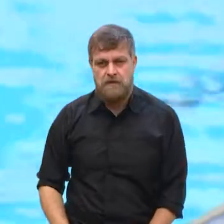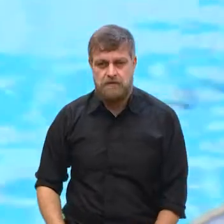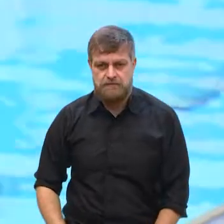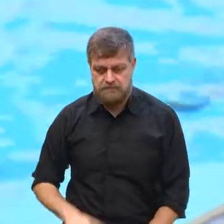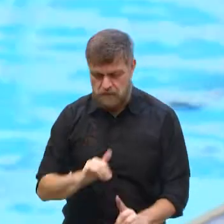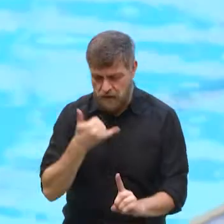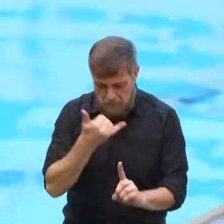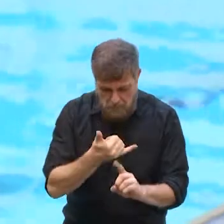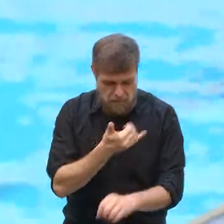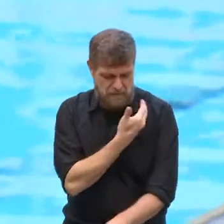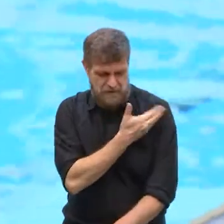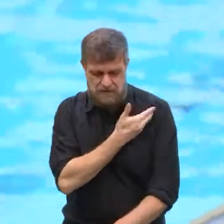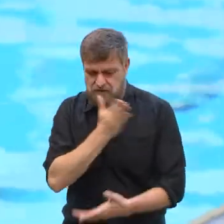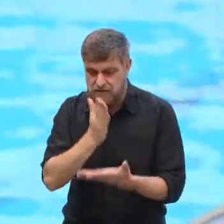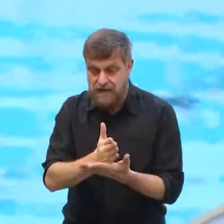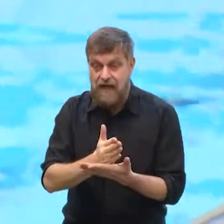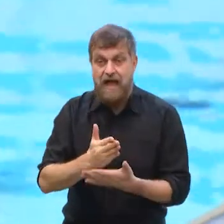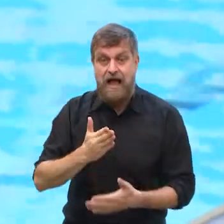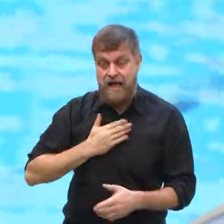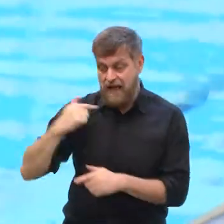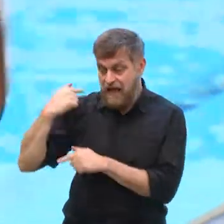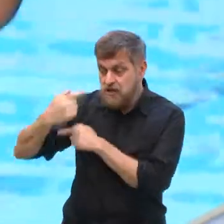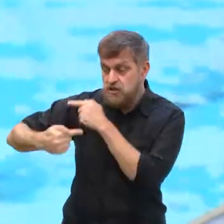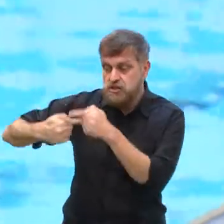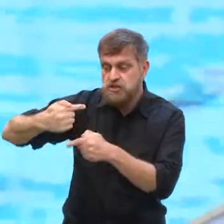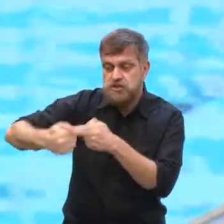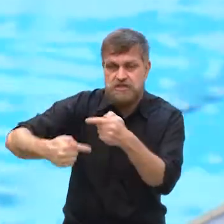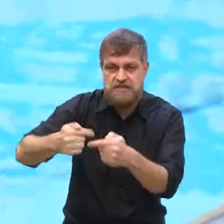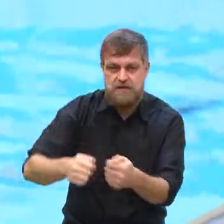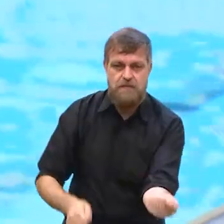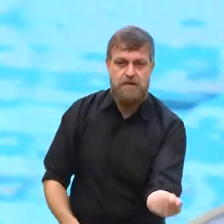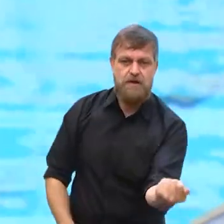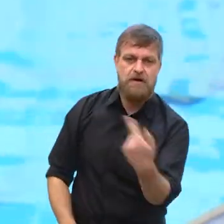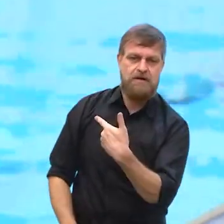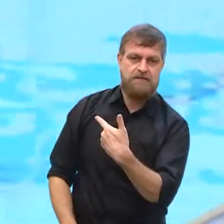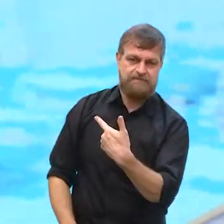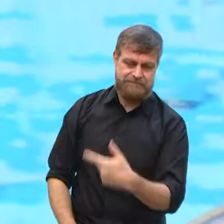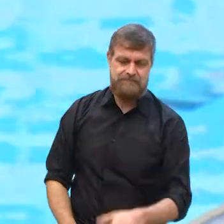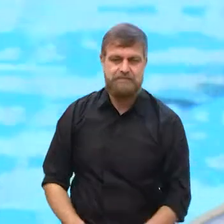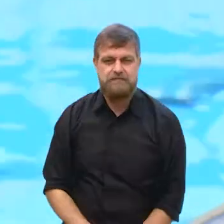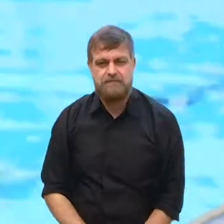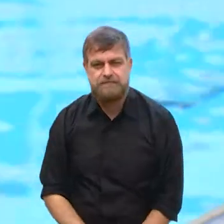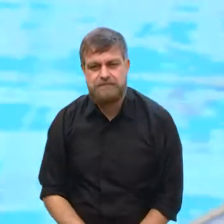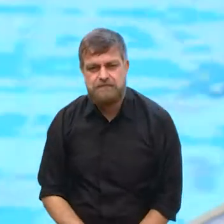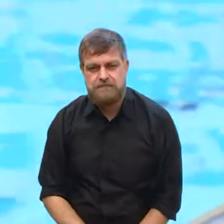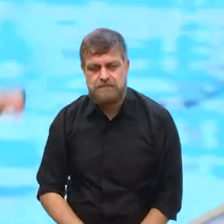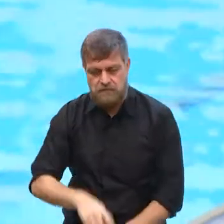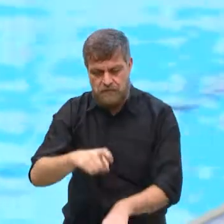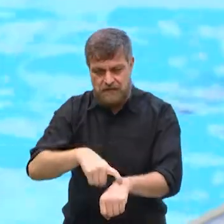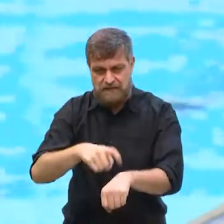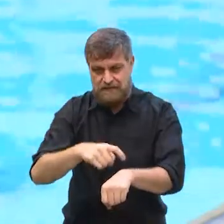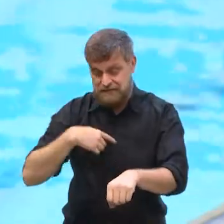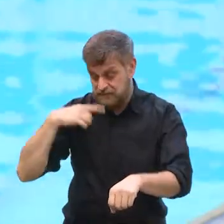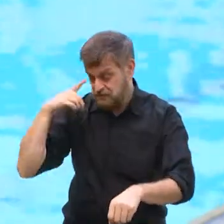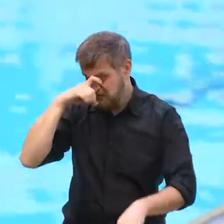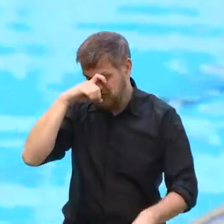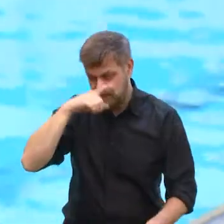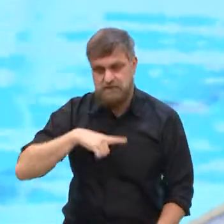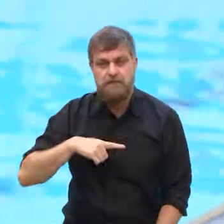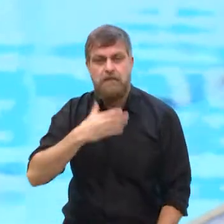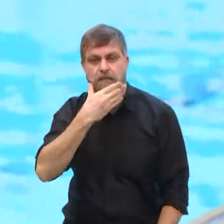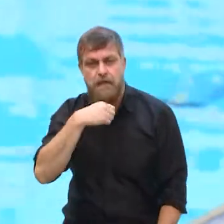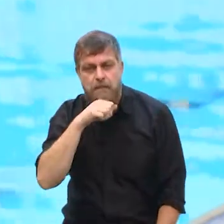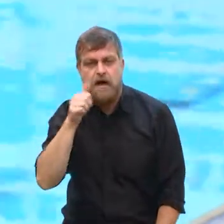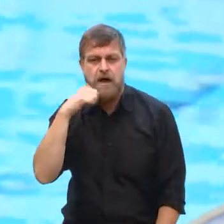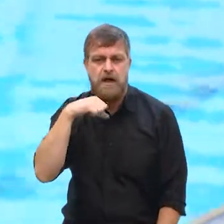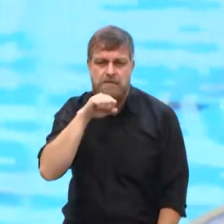que é a geração que está vindo, a geração dos meus filhos, que podem ser melhor do que foi a nossa geração. E aí esses momentos foram muito difíceis, mas que meus